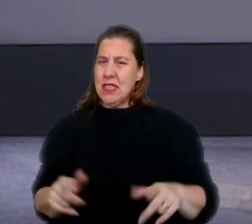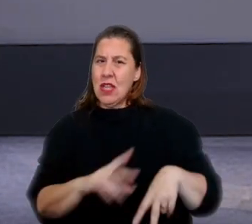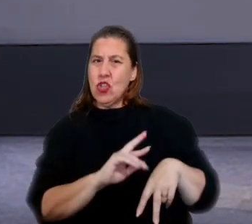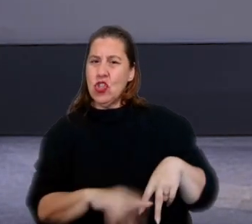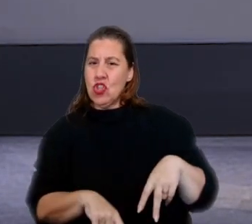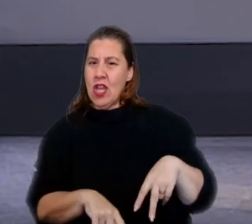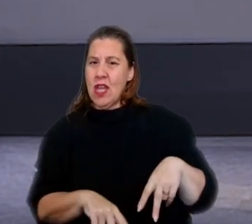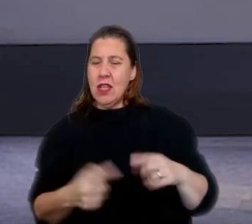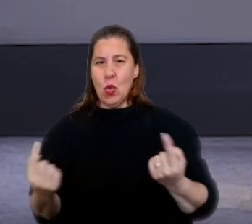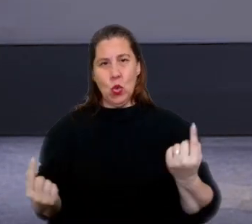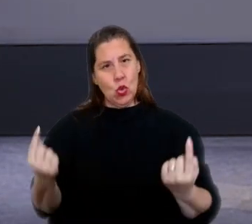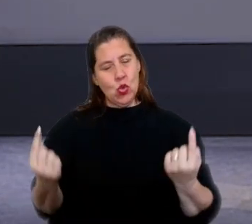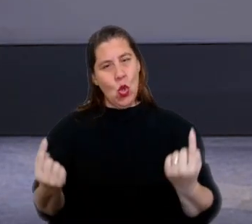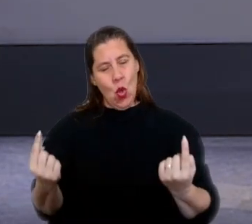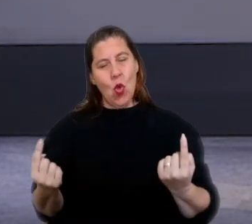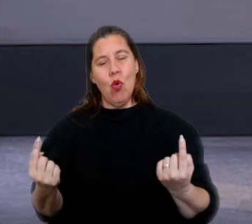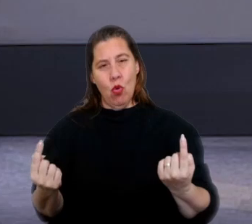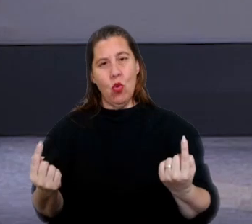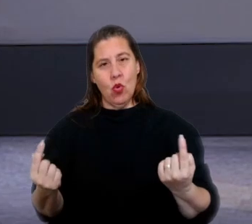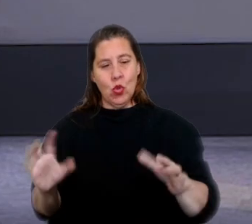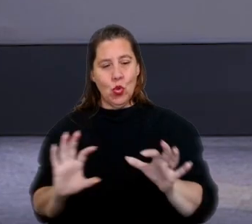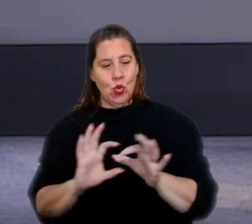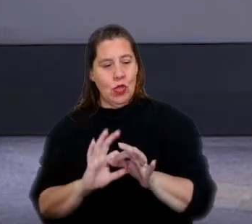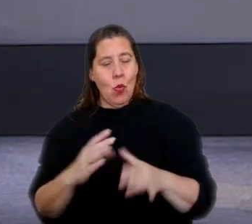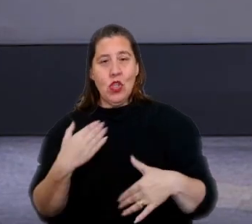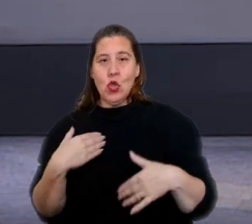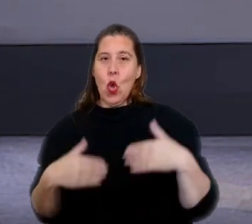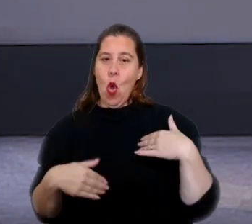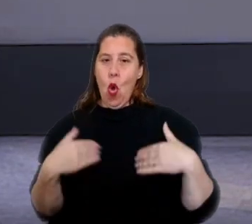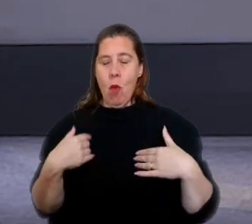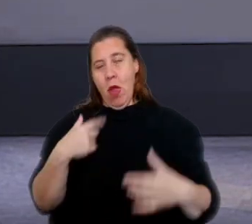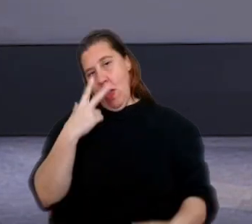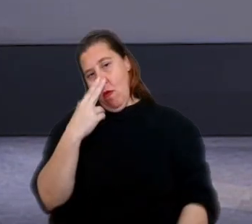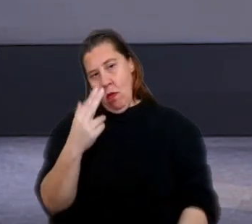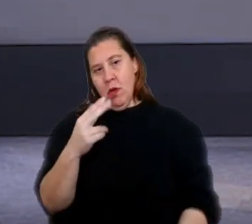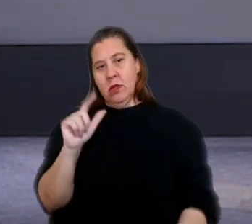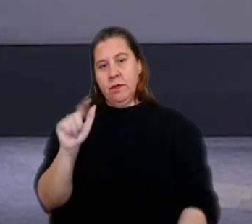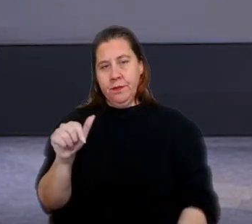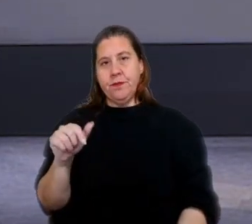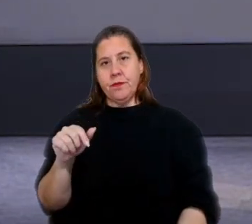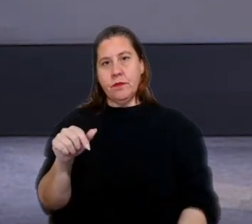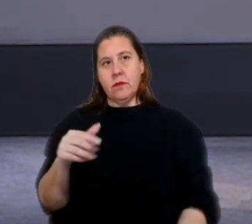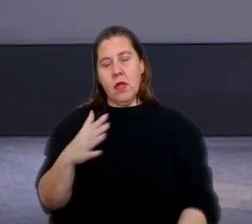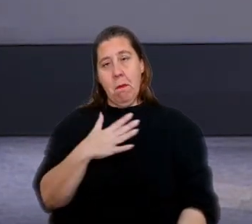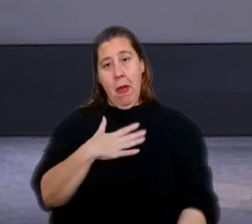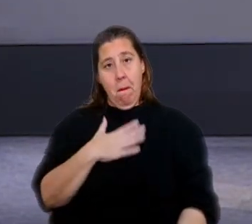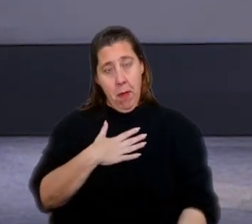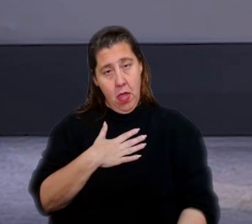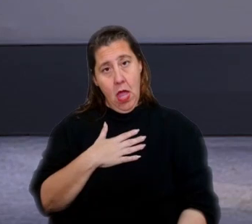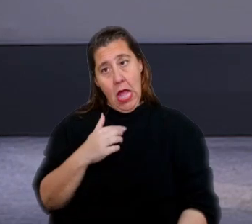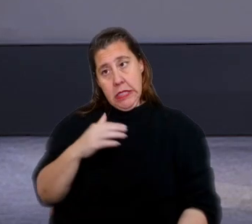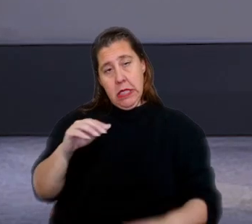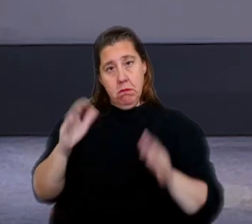de gênero e a diferença de vínculo de corpo. E eu acho que essa constatação,